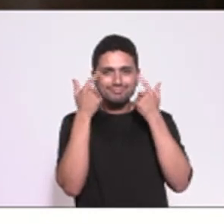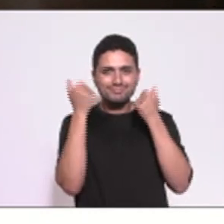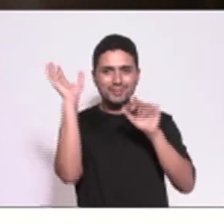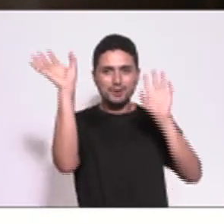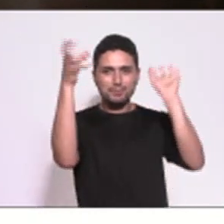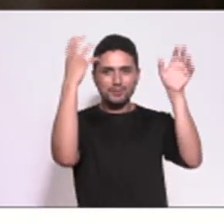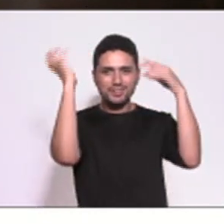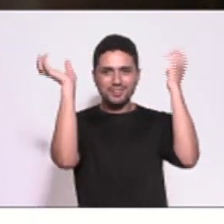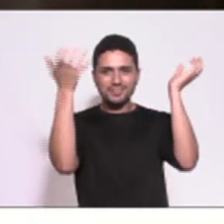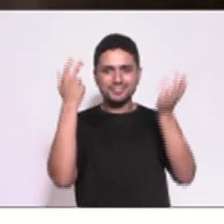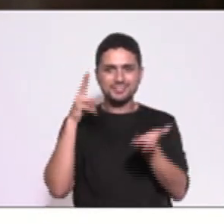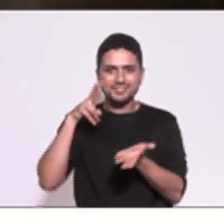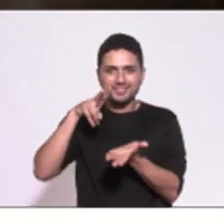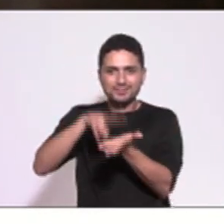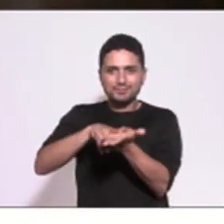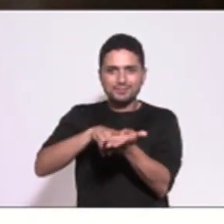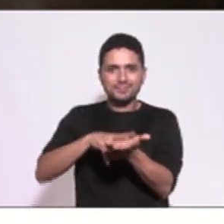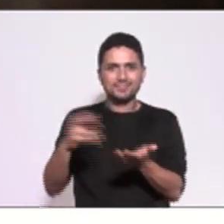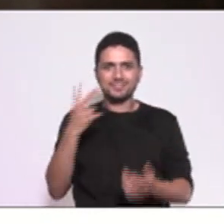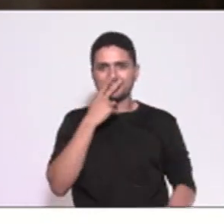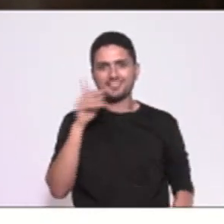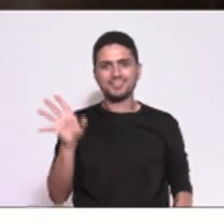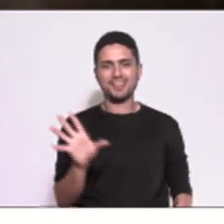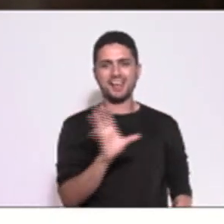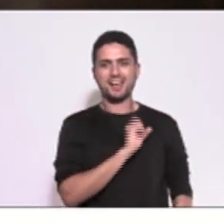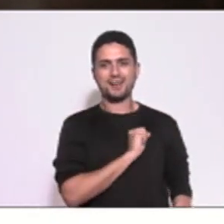Um humor peculiar.